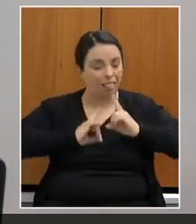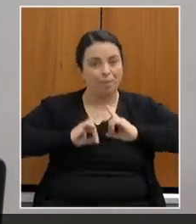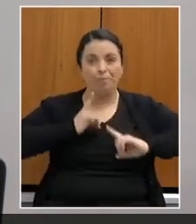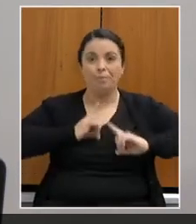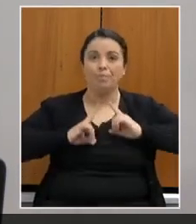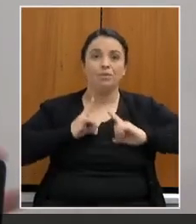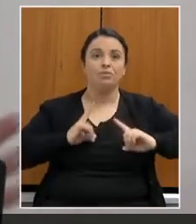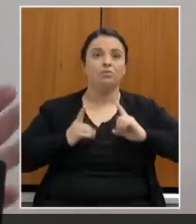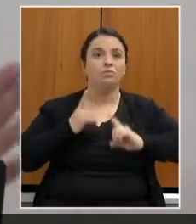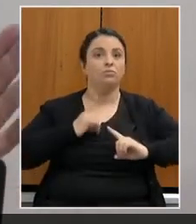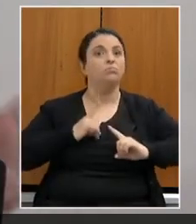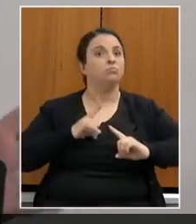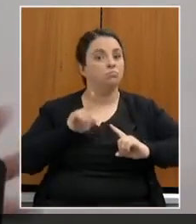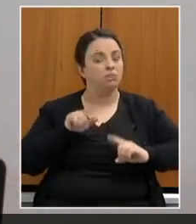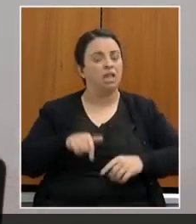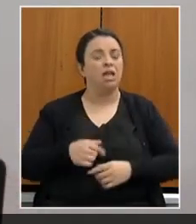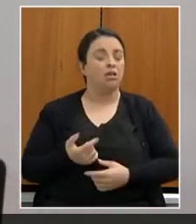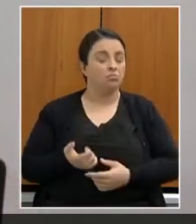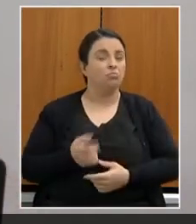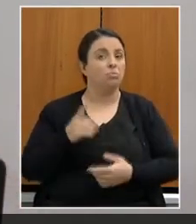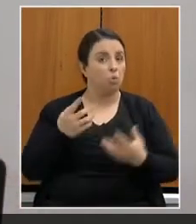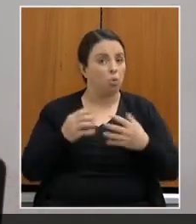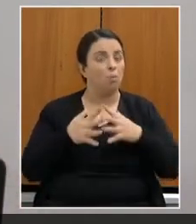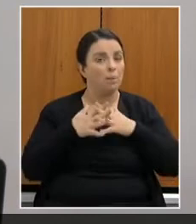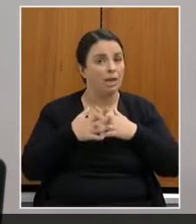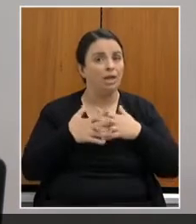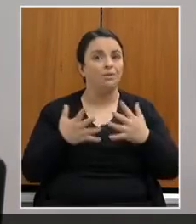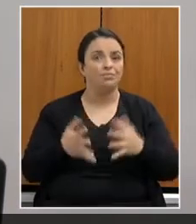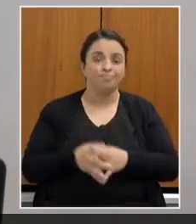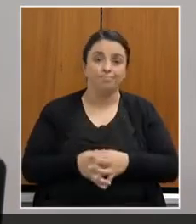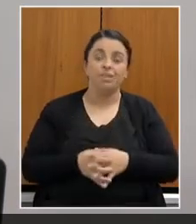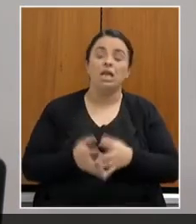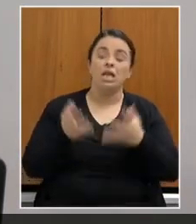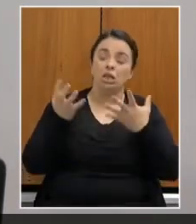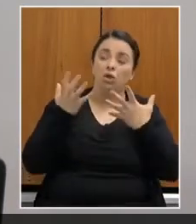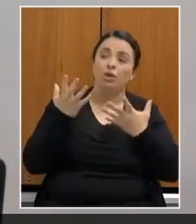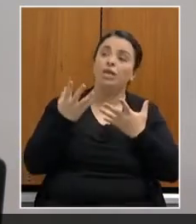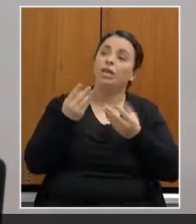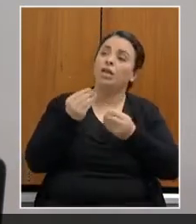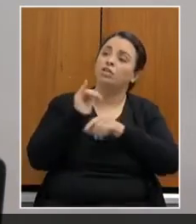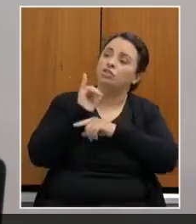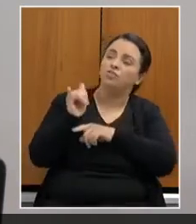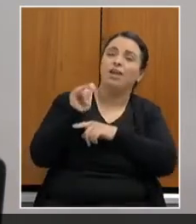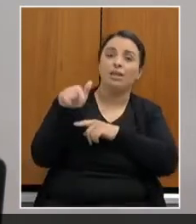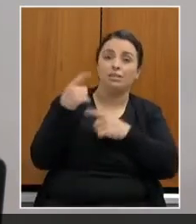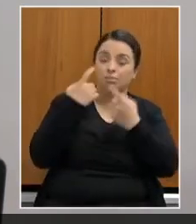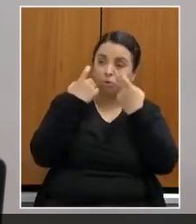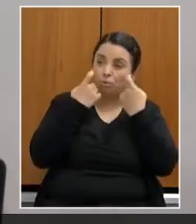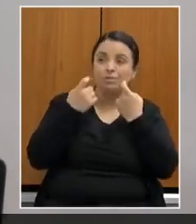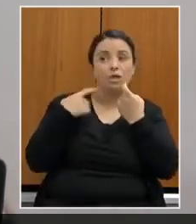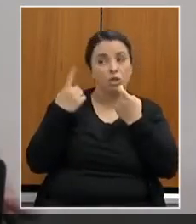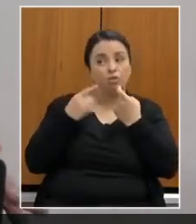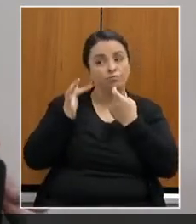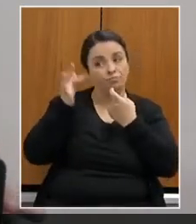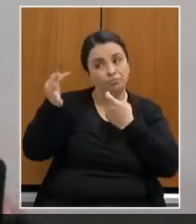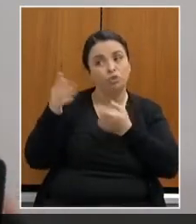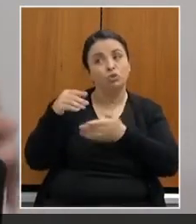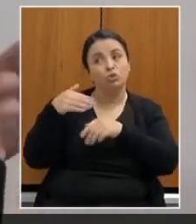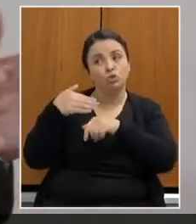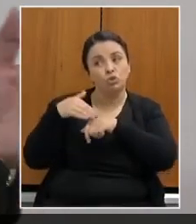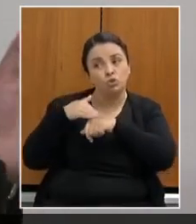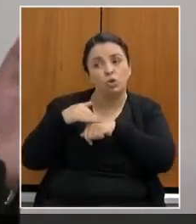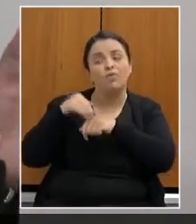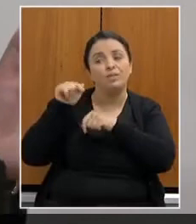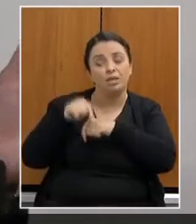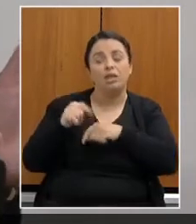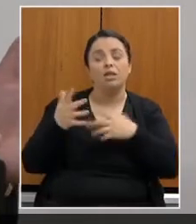Então, queria passar para o senhor essa preocupação. Nós vamos discutir isso, até mesmo